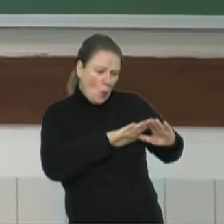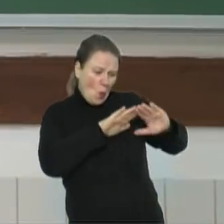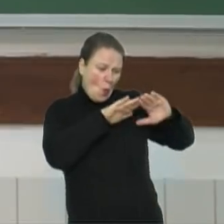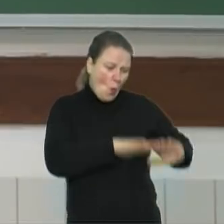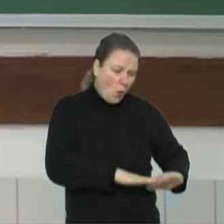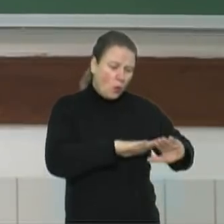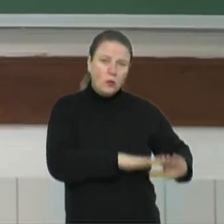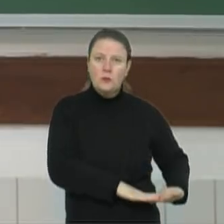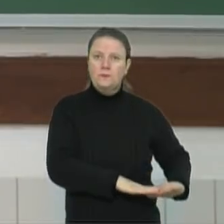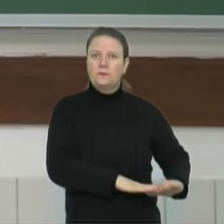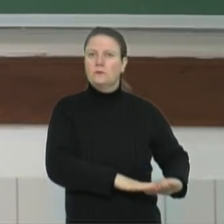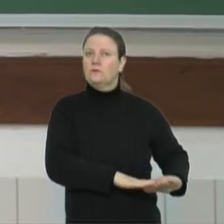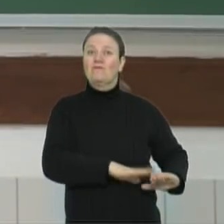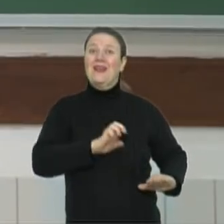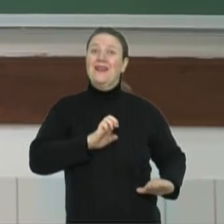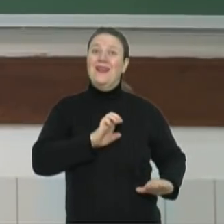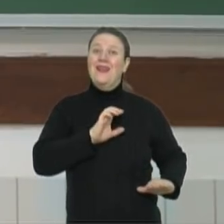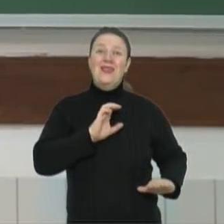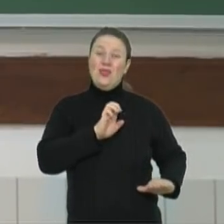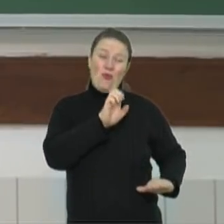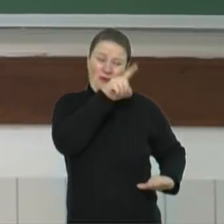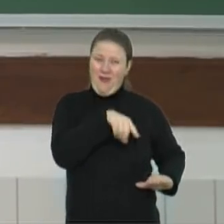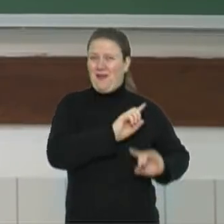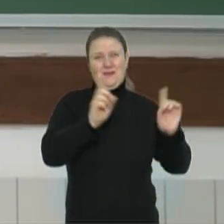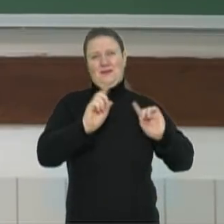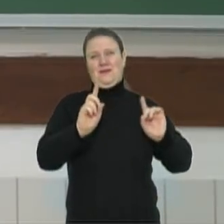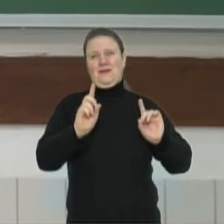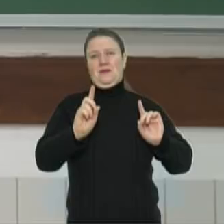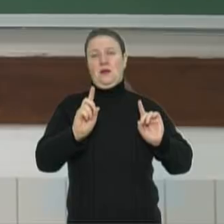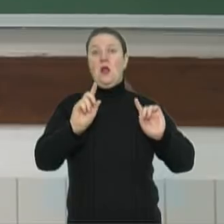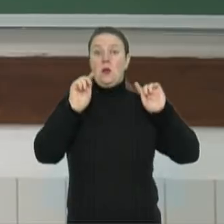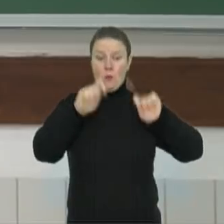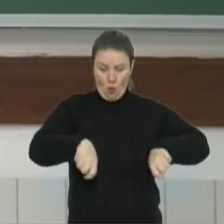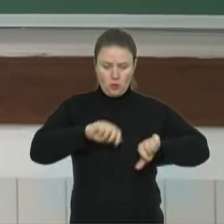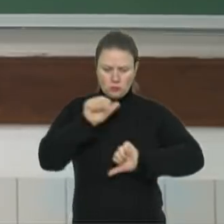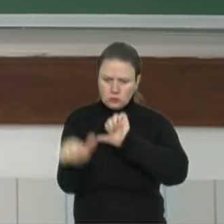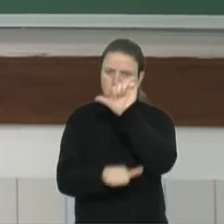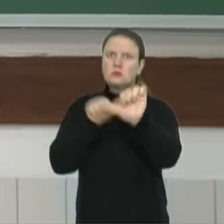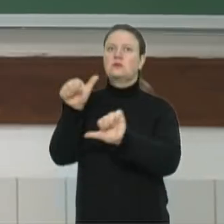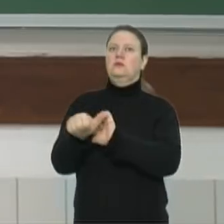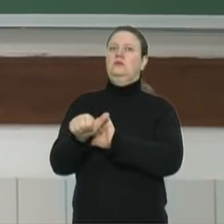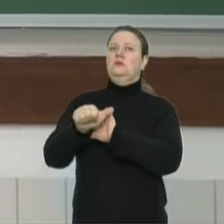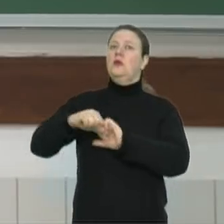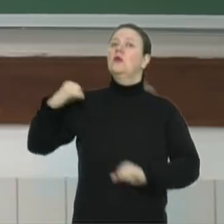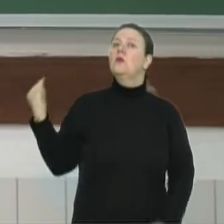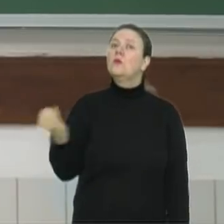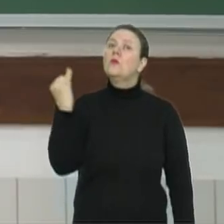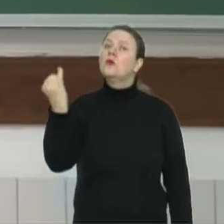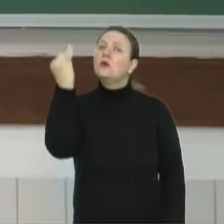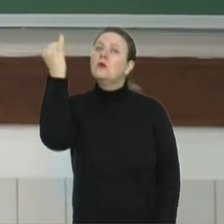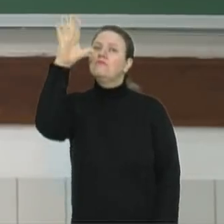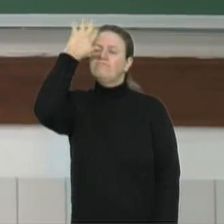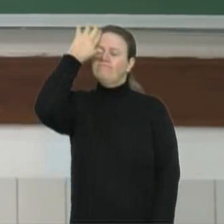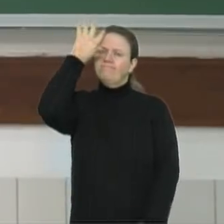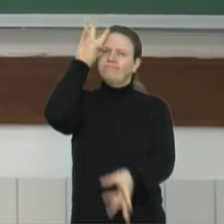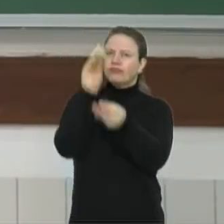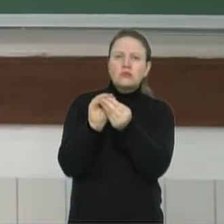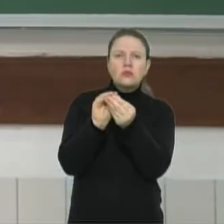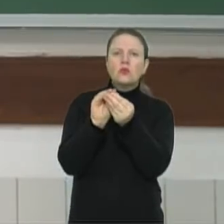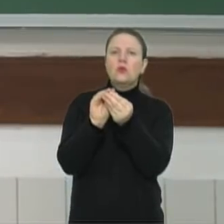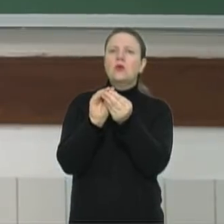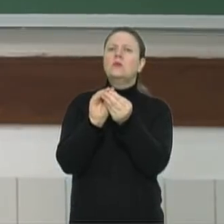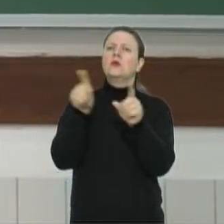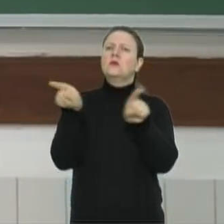assim, não tem que ser assim. Se não tem que ser assim, pode mudar. Isso é muito importante a gente ter essa consciência, né,